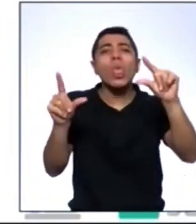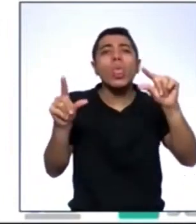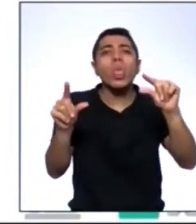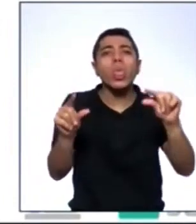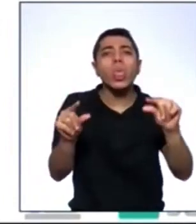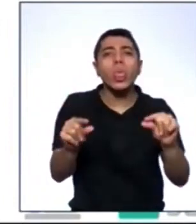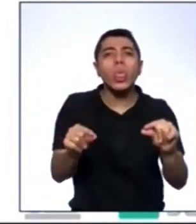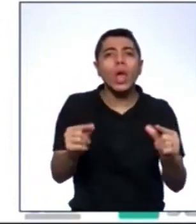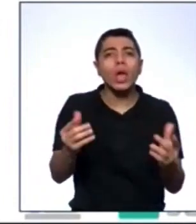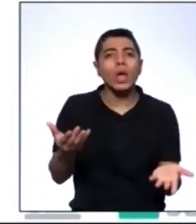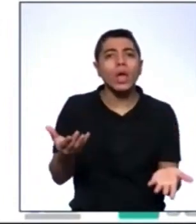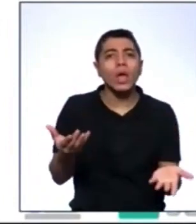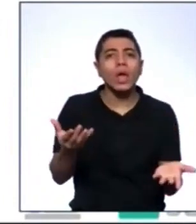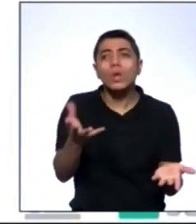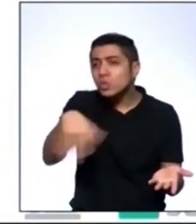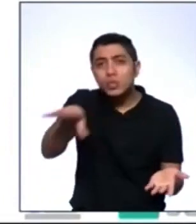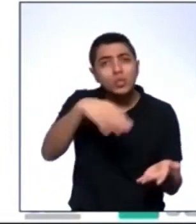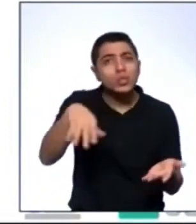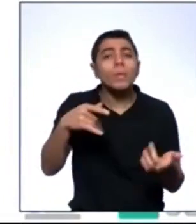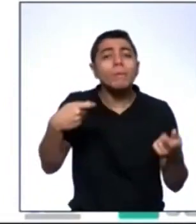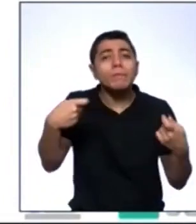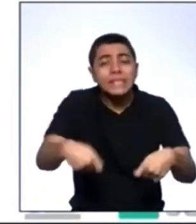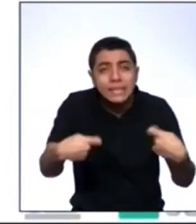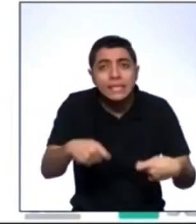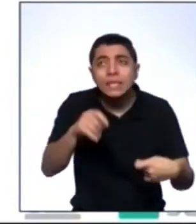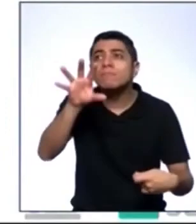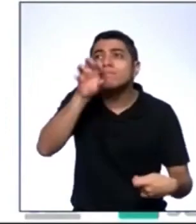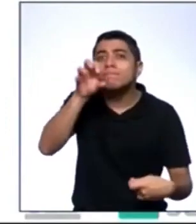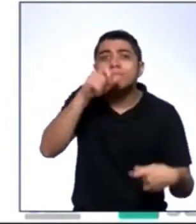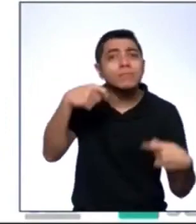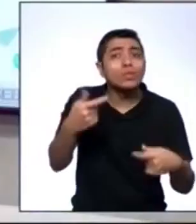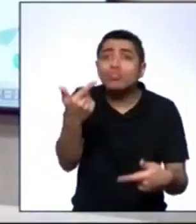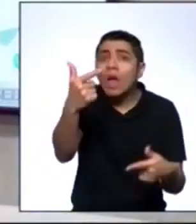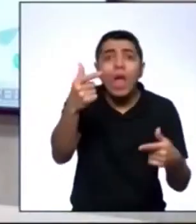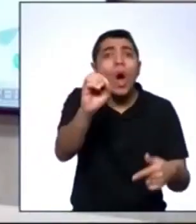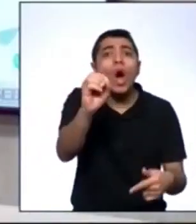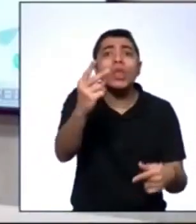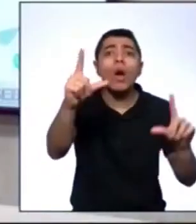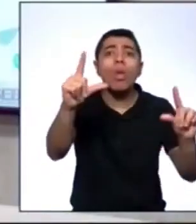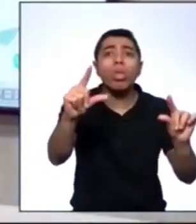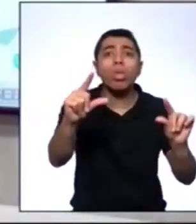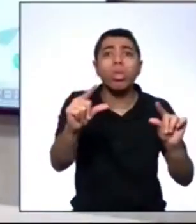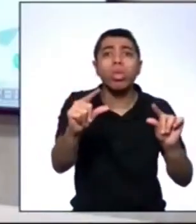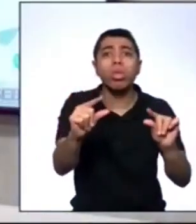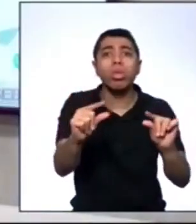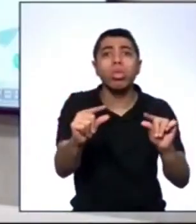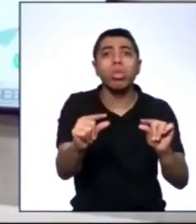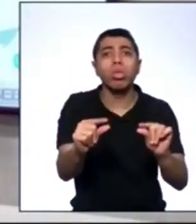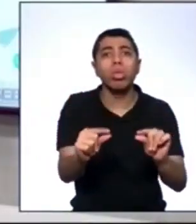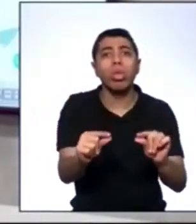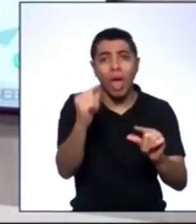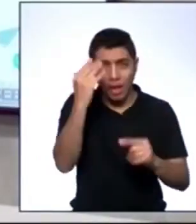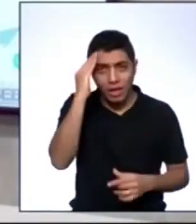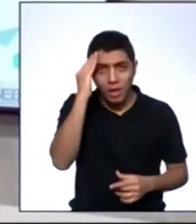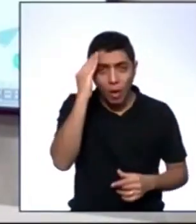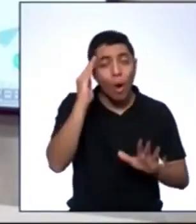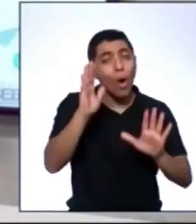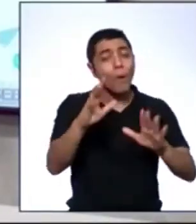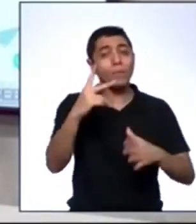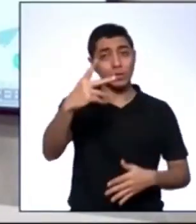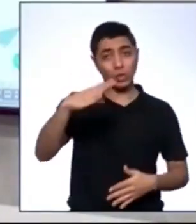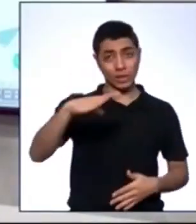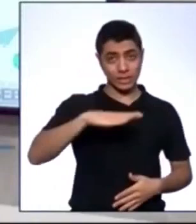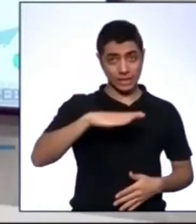mas principalmente os peixes. Vem cá, foca aqui, ó. Se você ouvir falar num telejornal da sua cidade, que